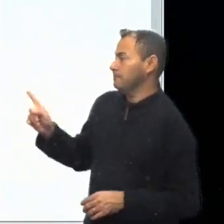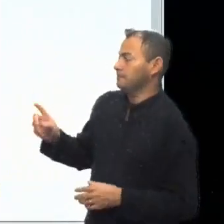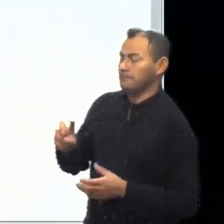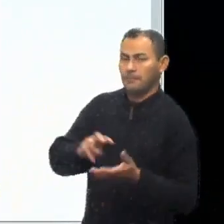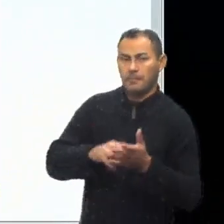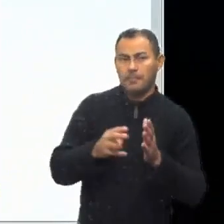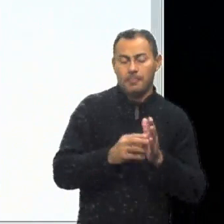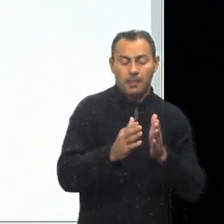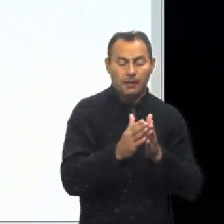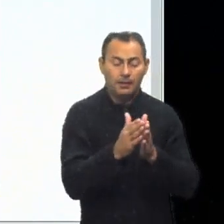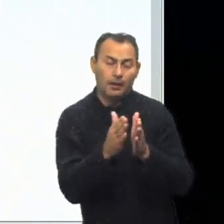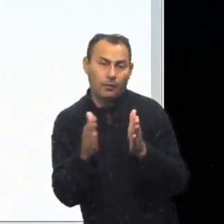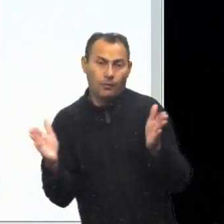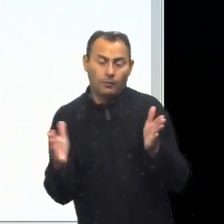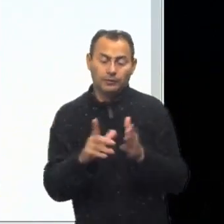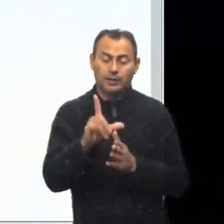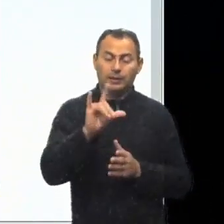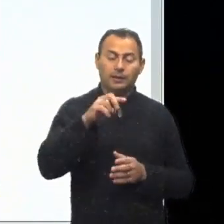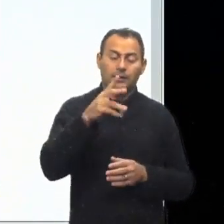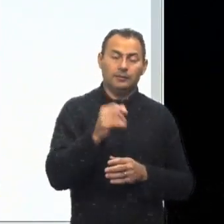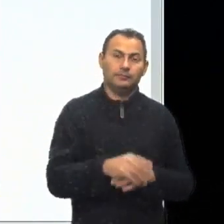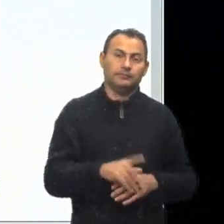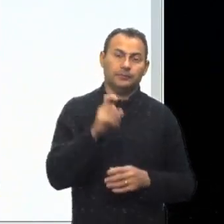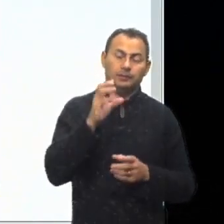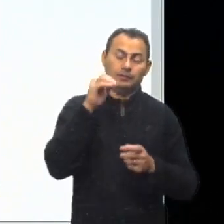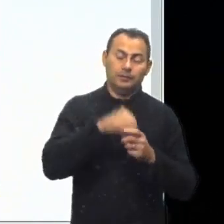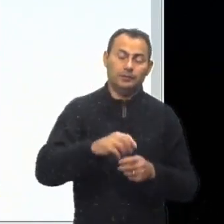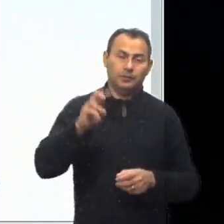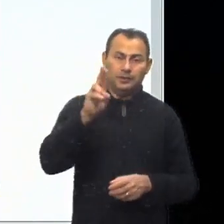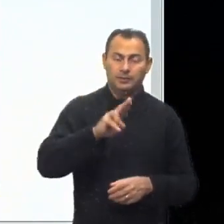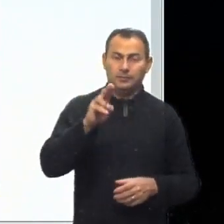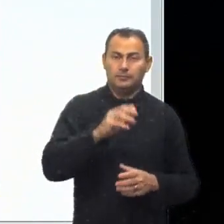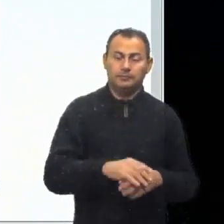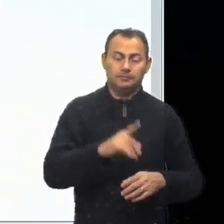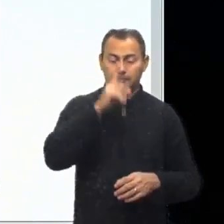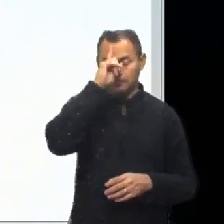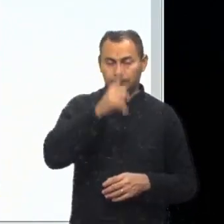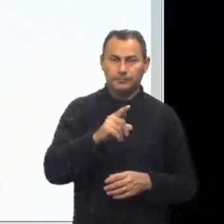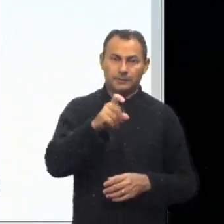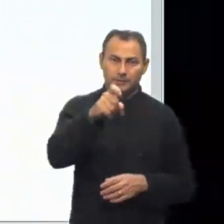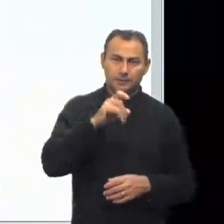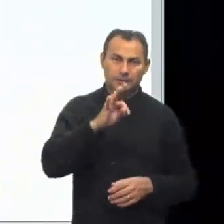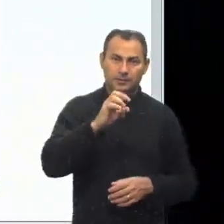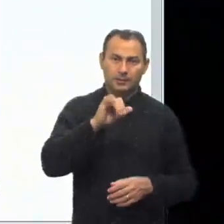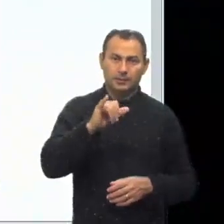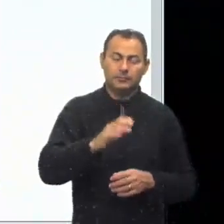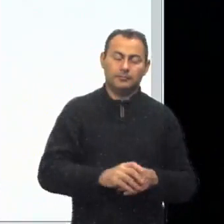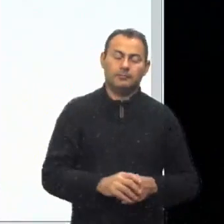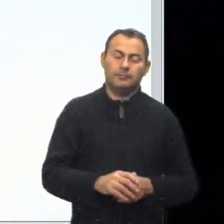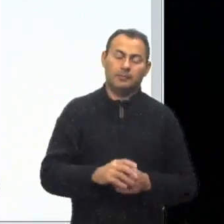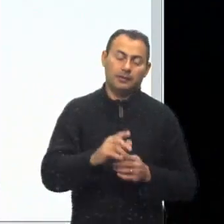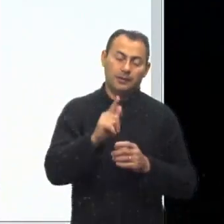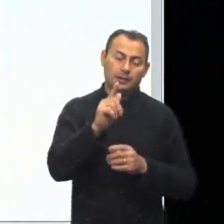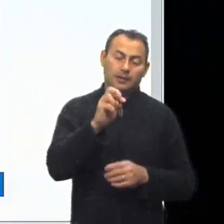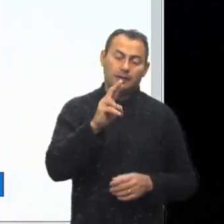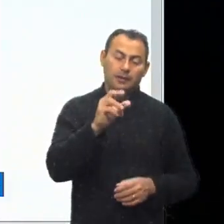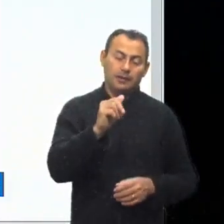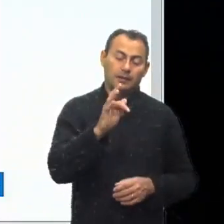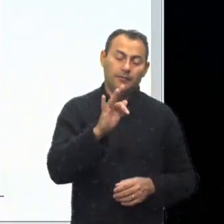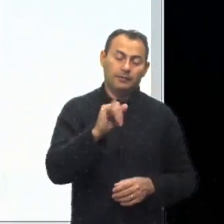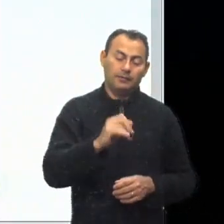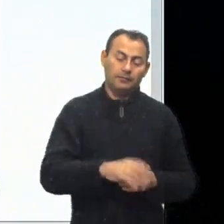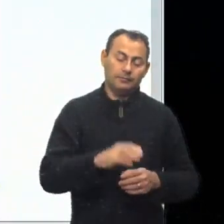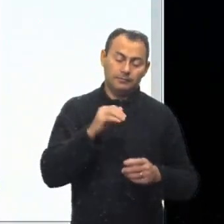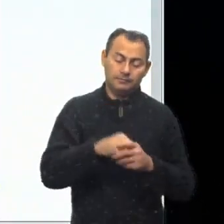defino a largura da linha a ser plotada. O comando xtitle é o título do gráfico.